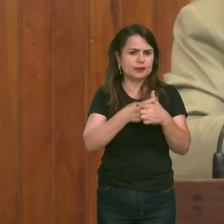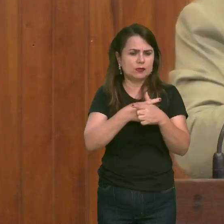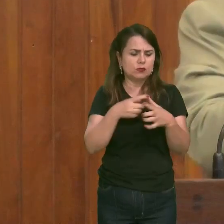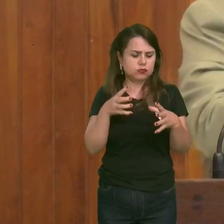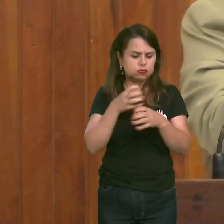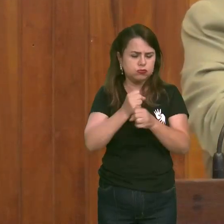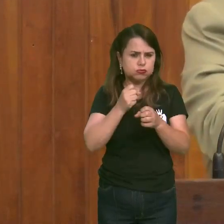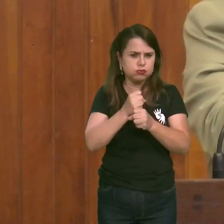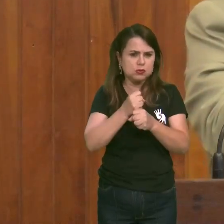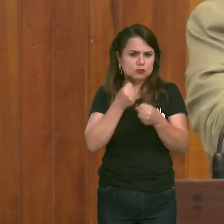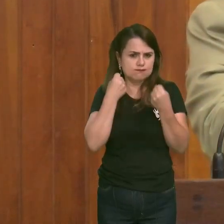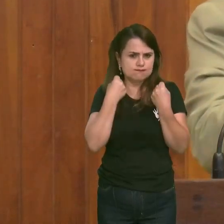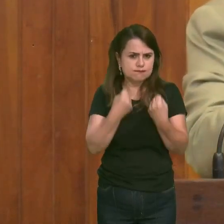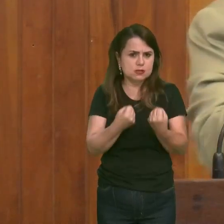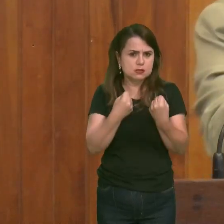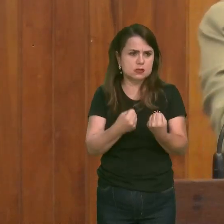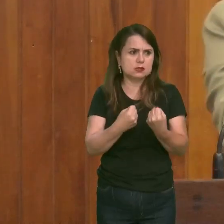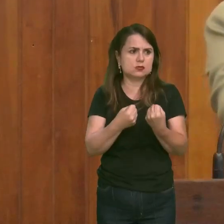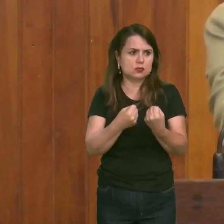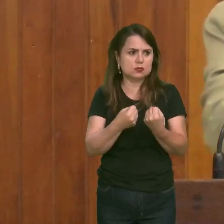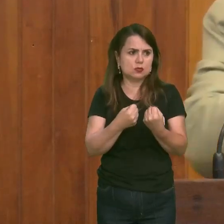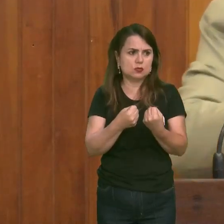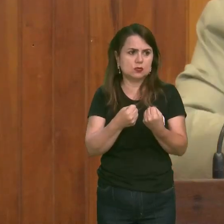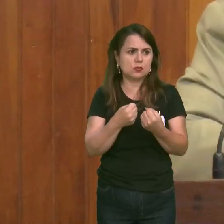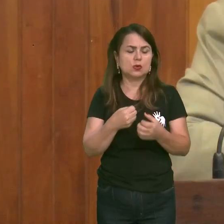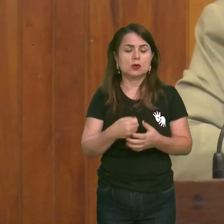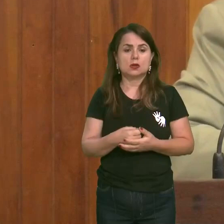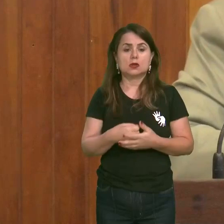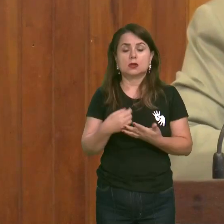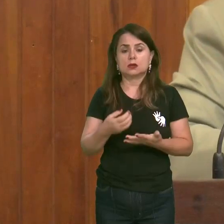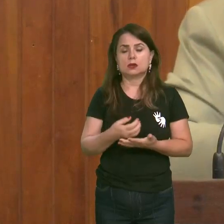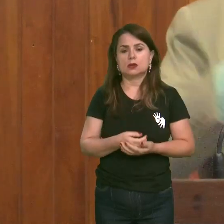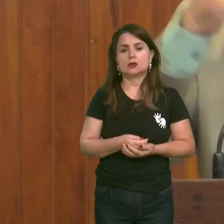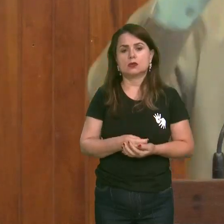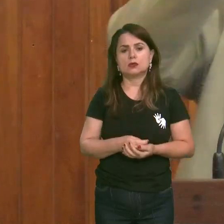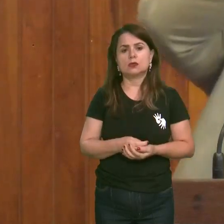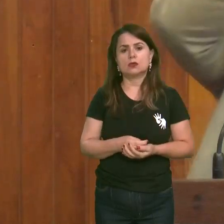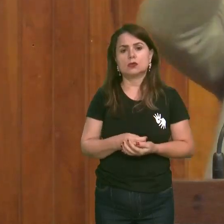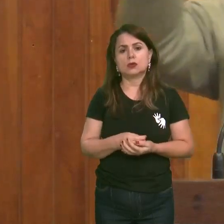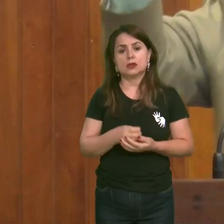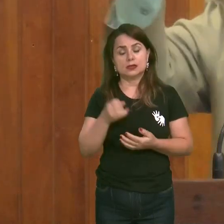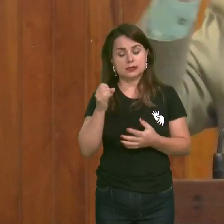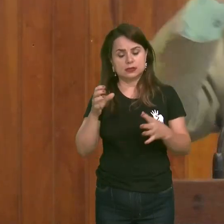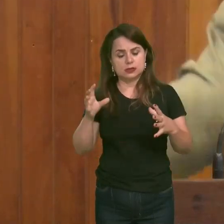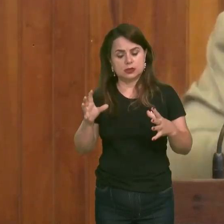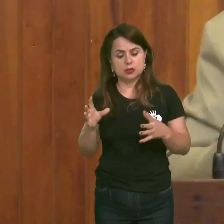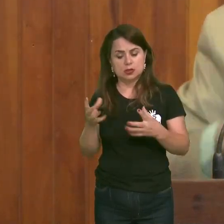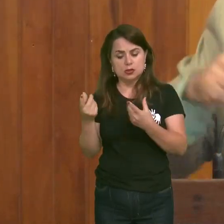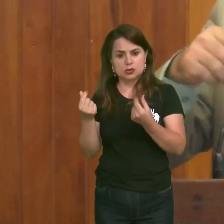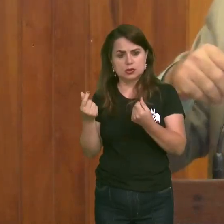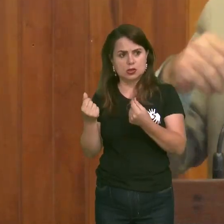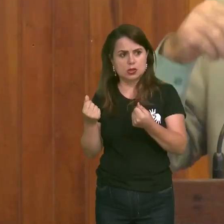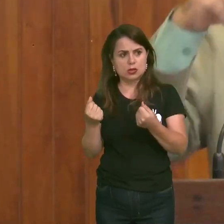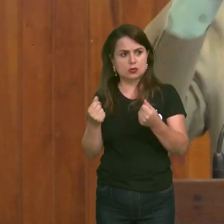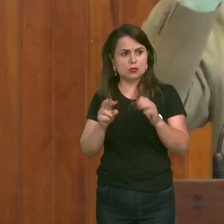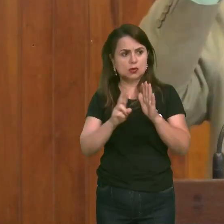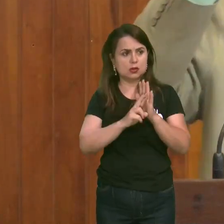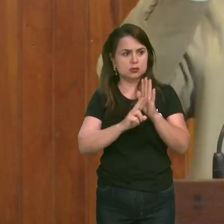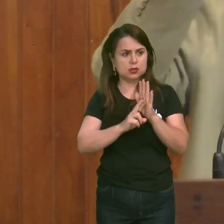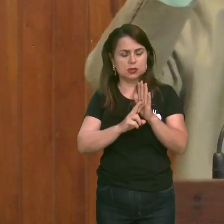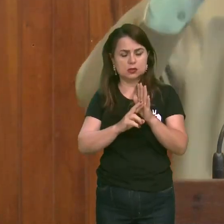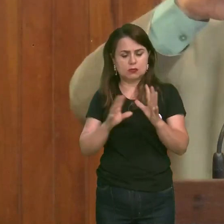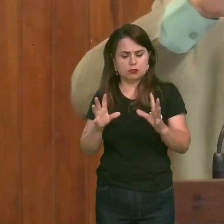bom da receita líquida direta já ultrapassa uma receita anual se computarmos o orçamento a receita direta e